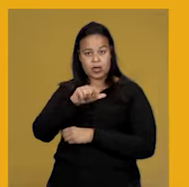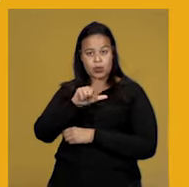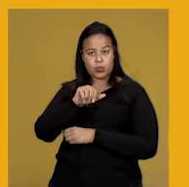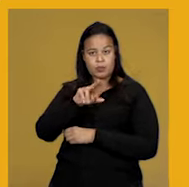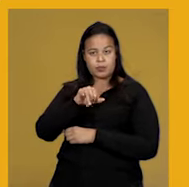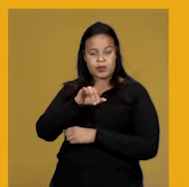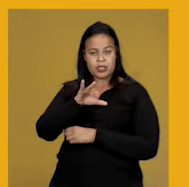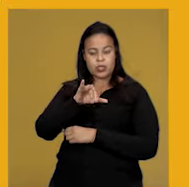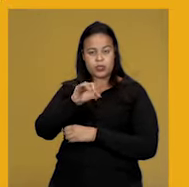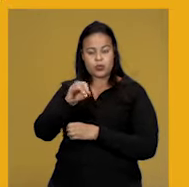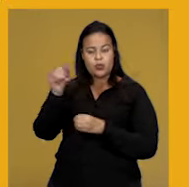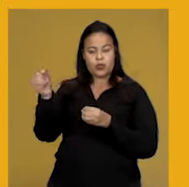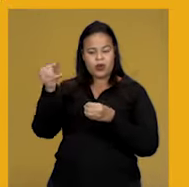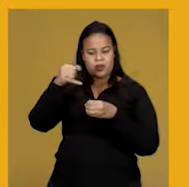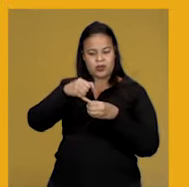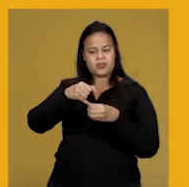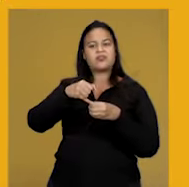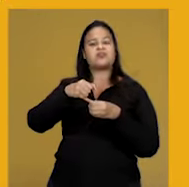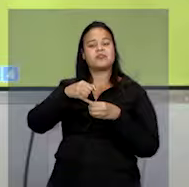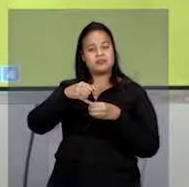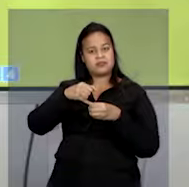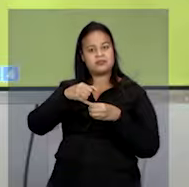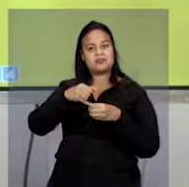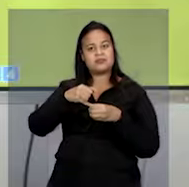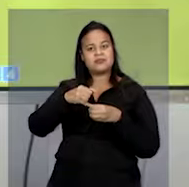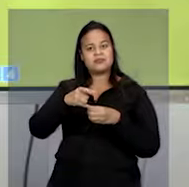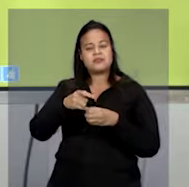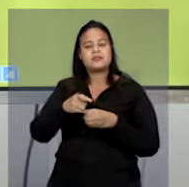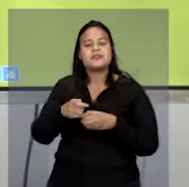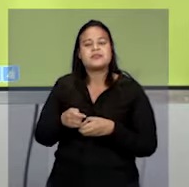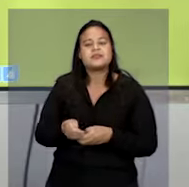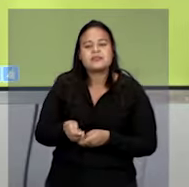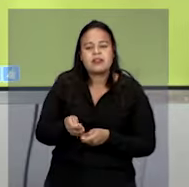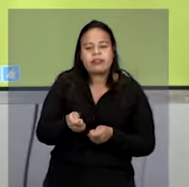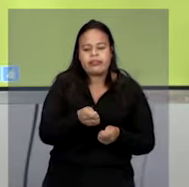aqui, ó, iônicas de alumínio, elas são tóxicas